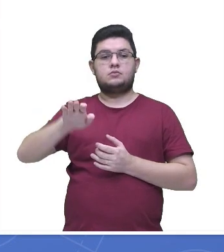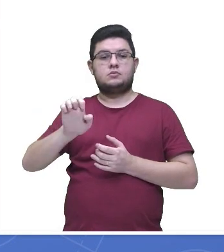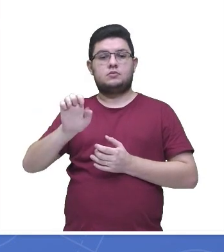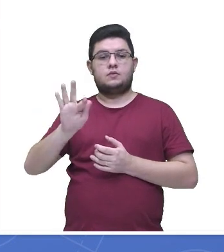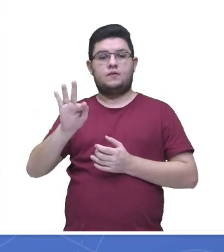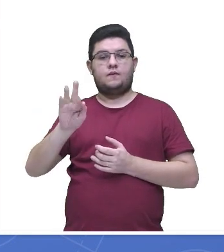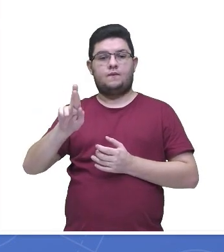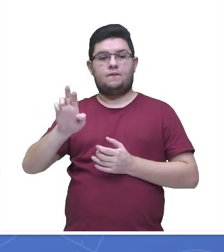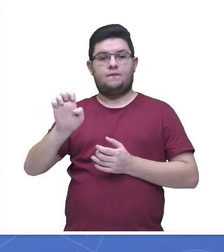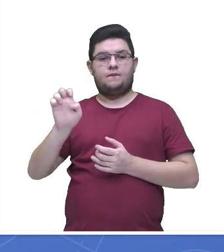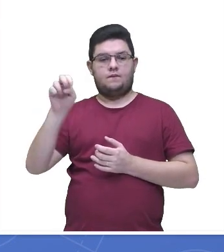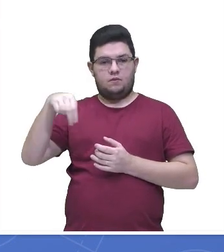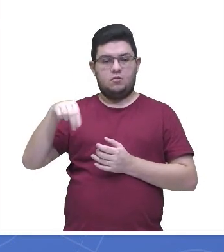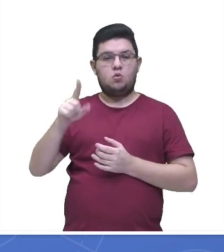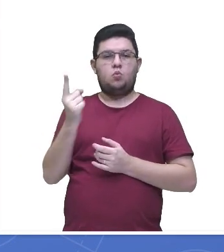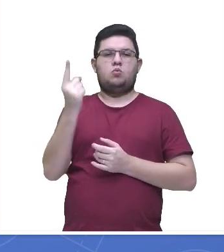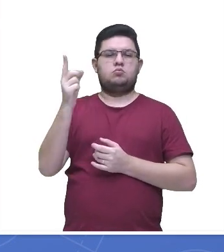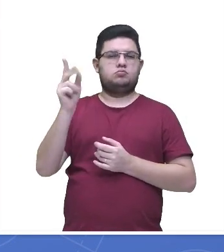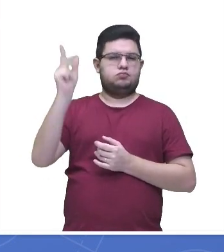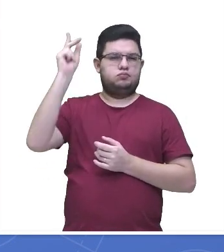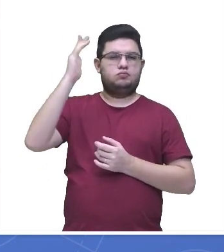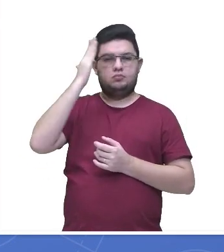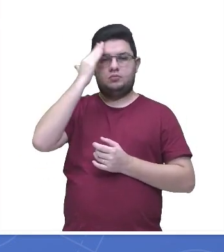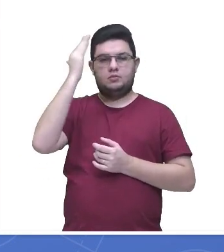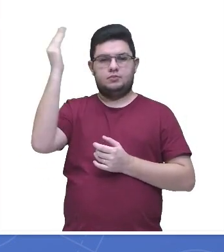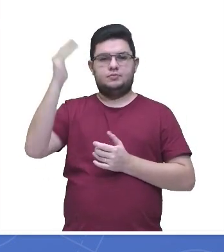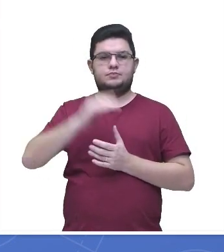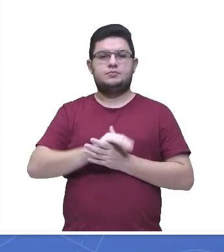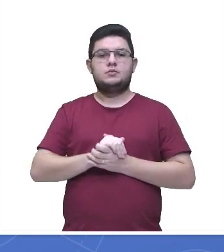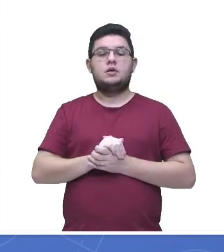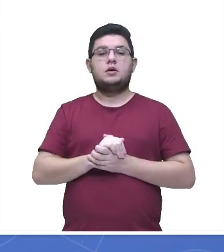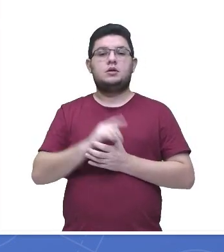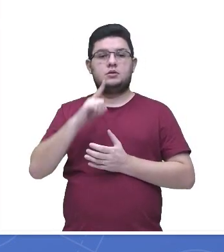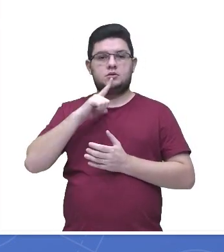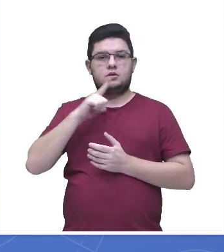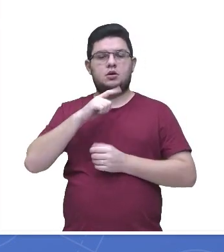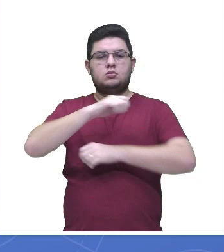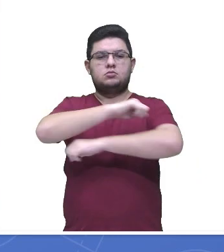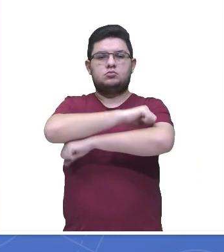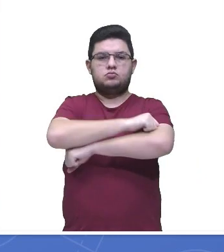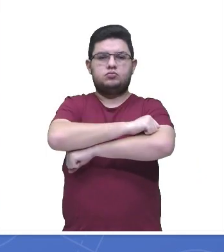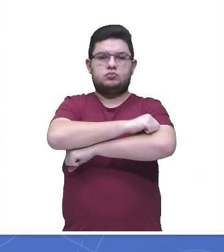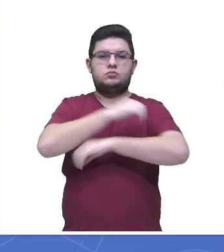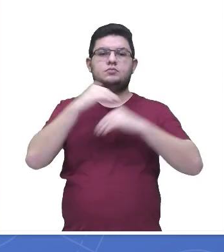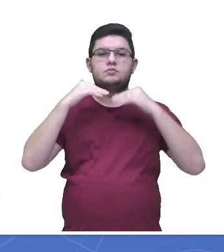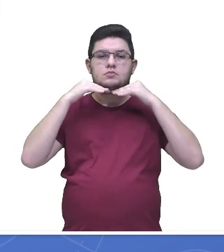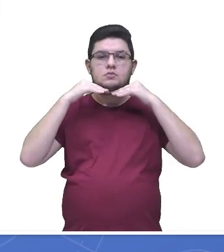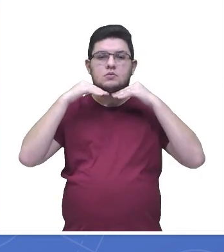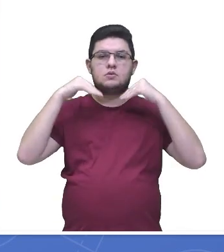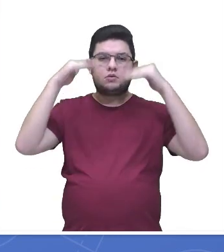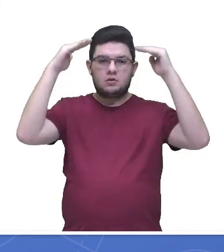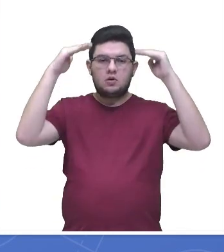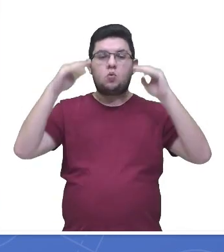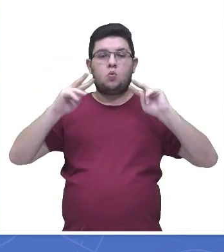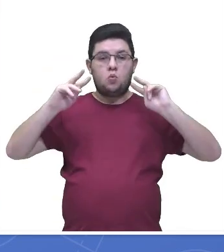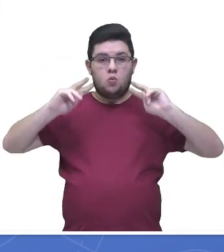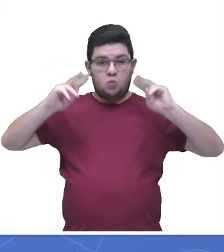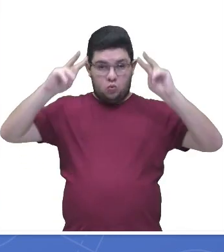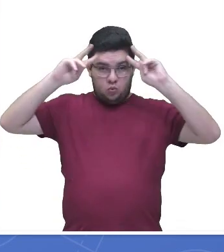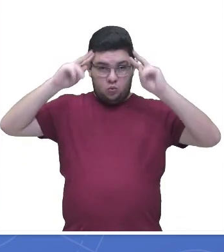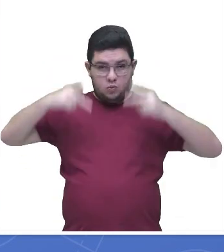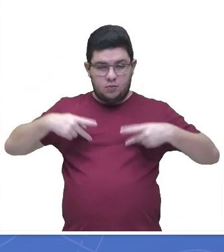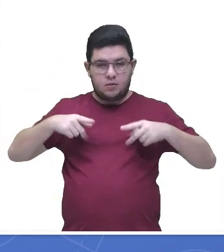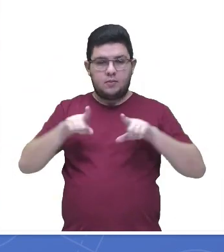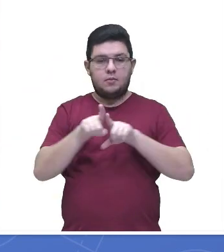faraó, mas ela tem um corpo de leão. Justamente eles faziam muito isso, a questão da mistura homórficas, né? Das